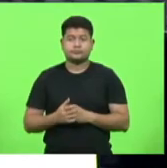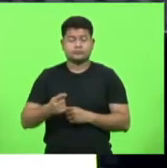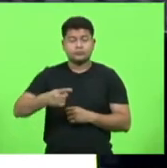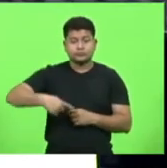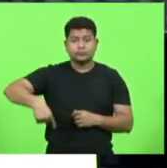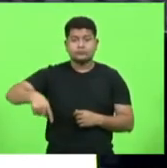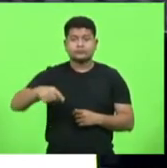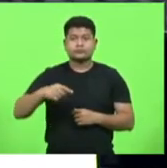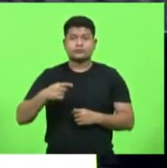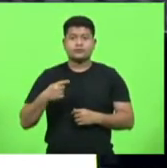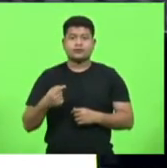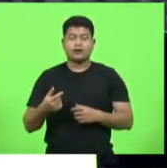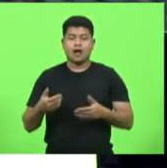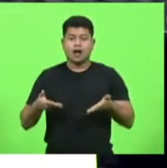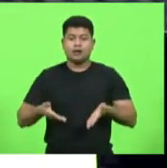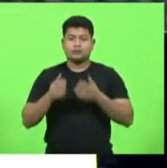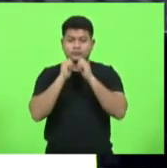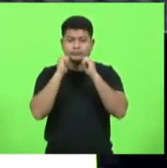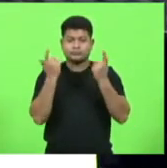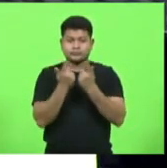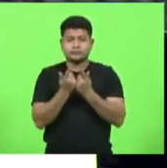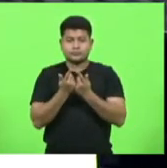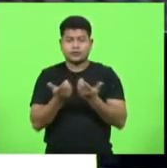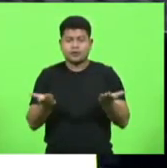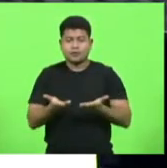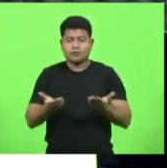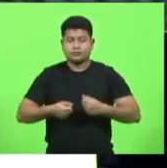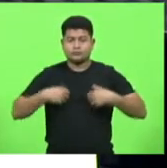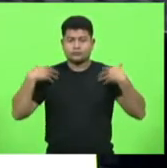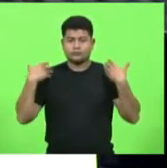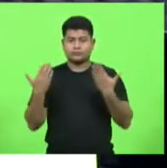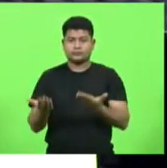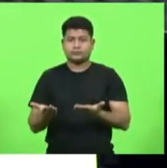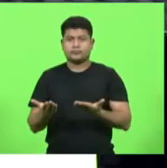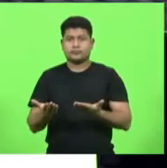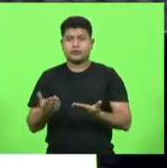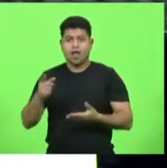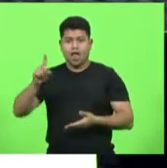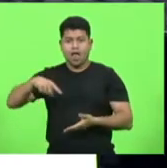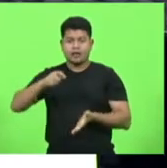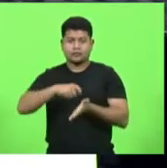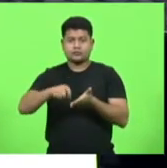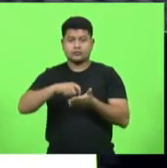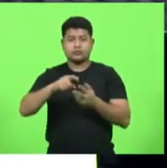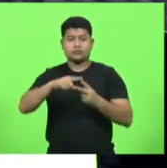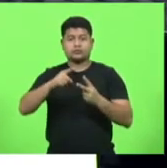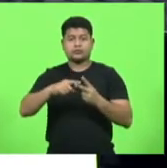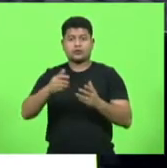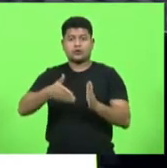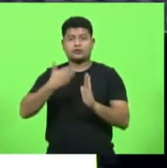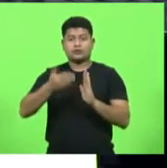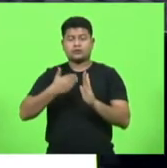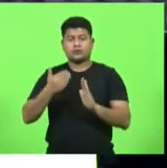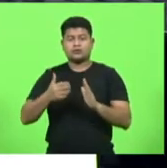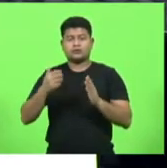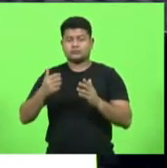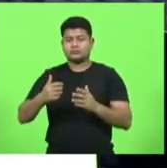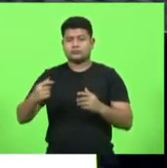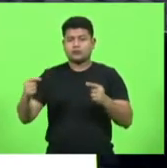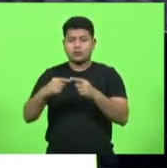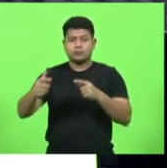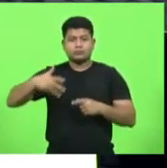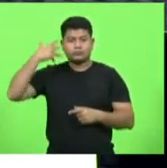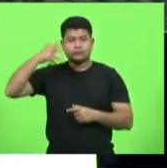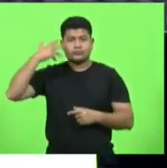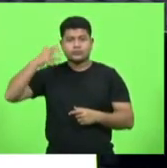E nós, a Casa Legislativa, presta essa homenagem, e ele é escritor de 2 livros sobre oratória, oratória